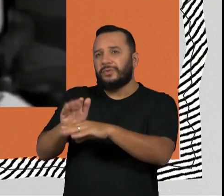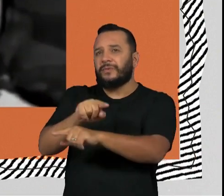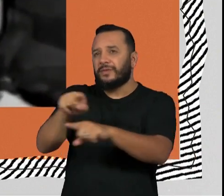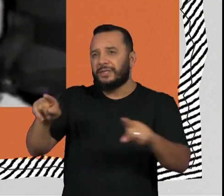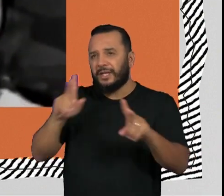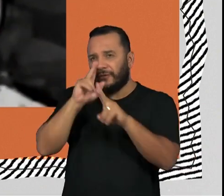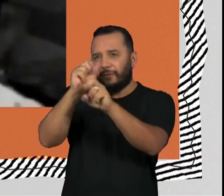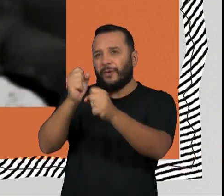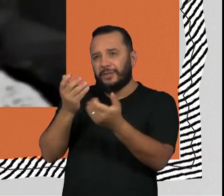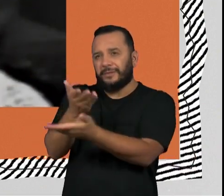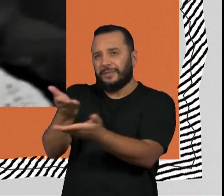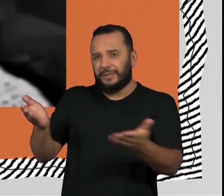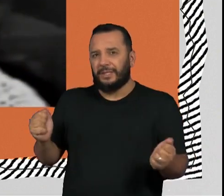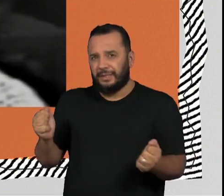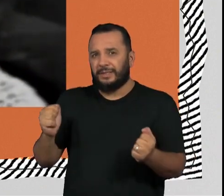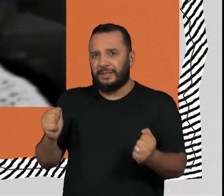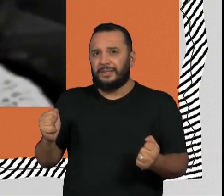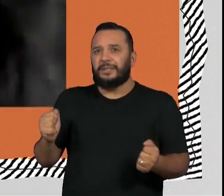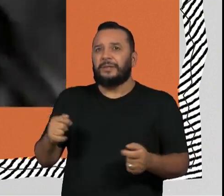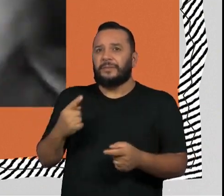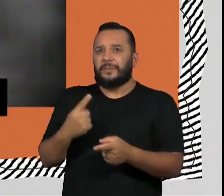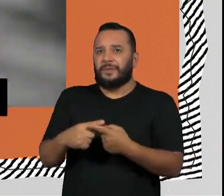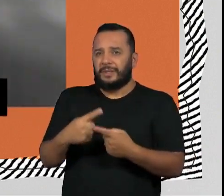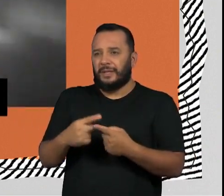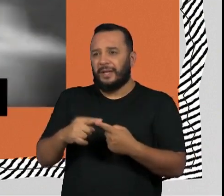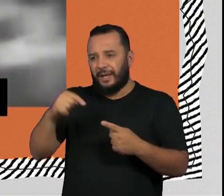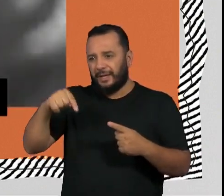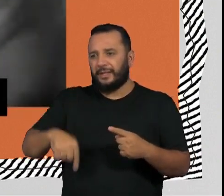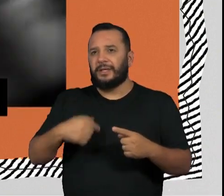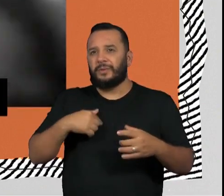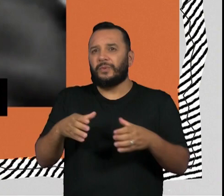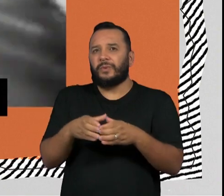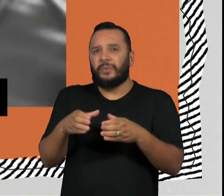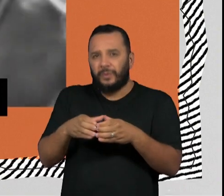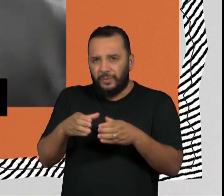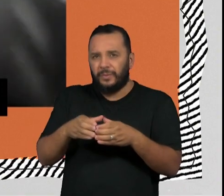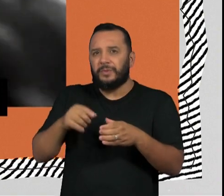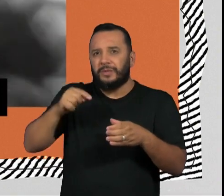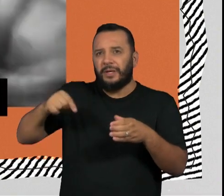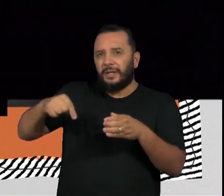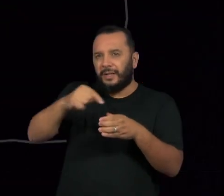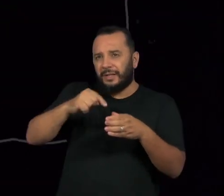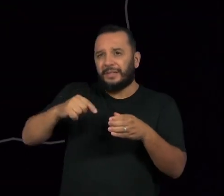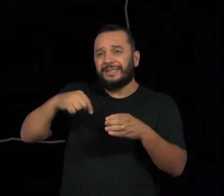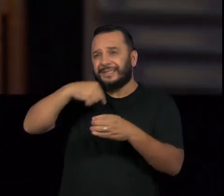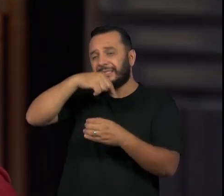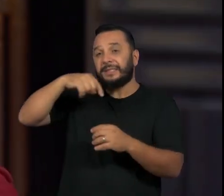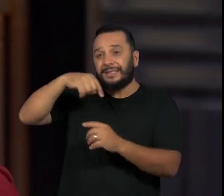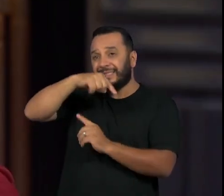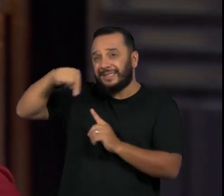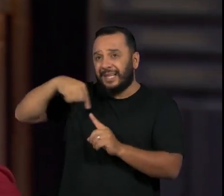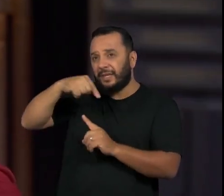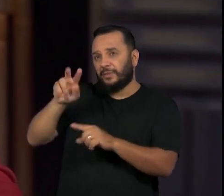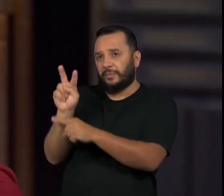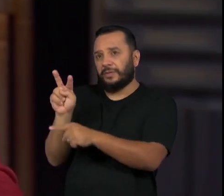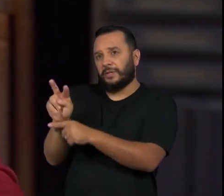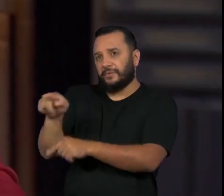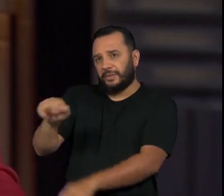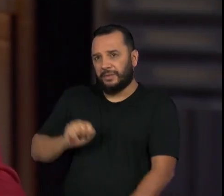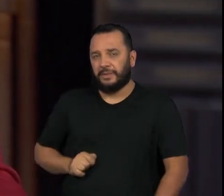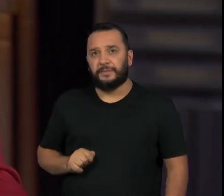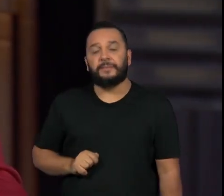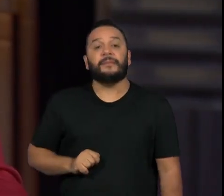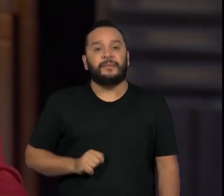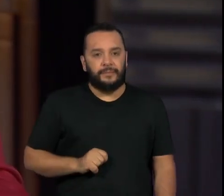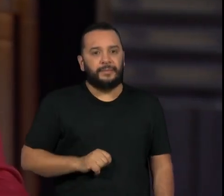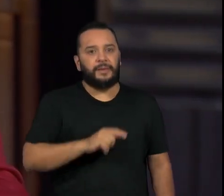vocês. A raiz do Gen Velho, os santos do Gen Velho que proteja você. A Grada Quilomba também diz